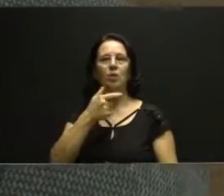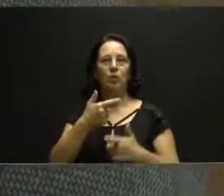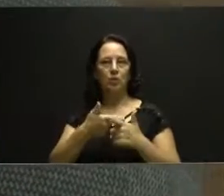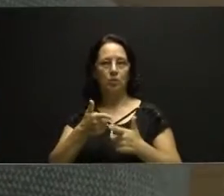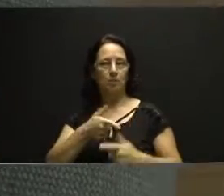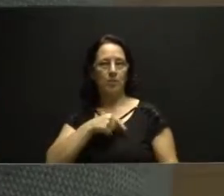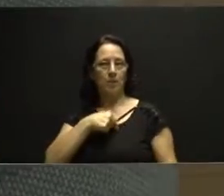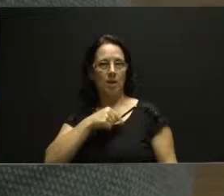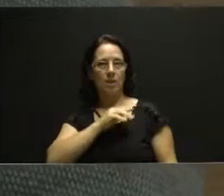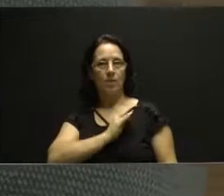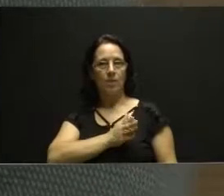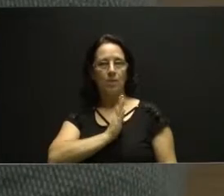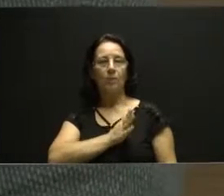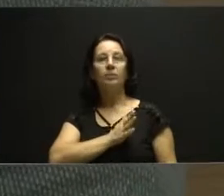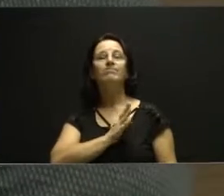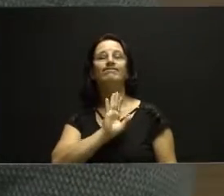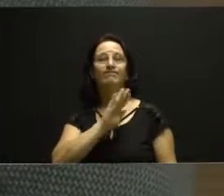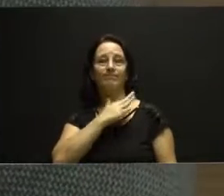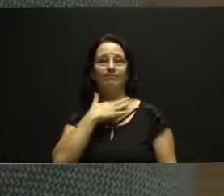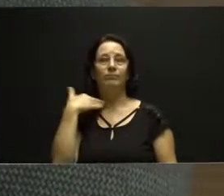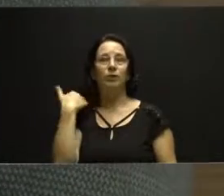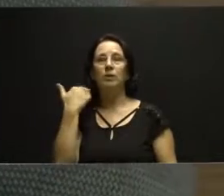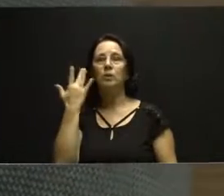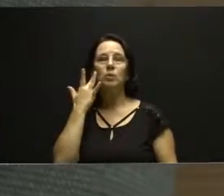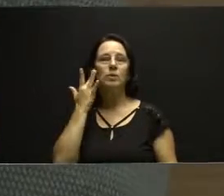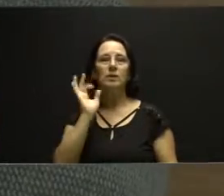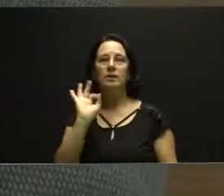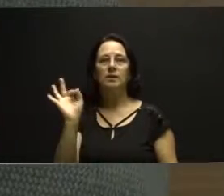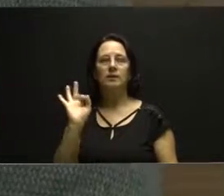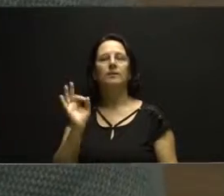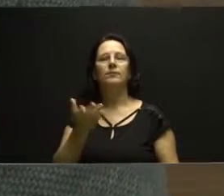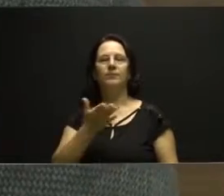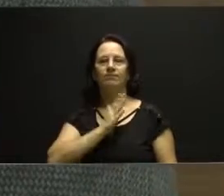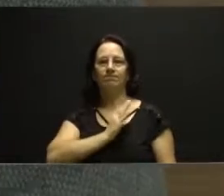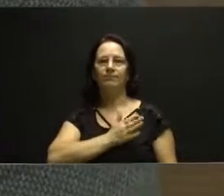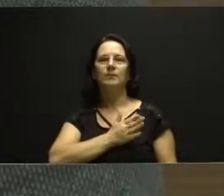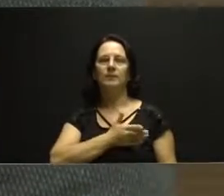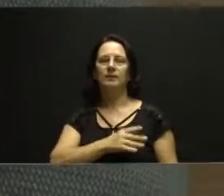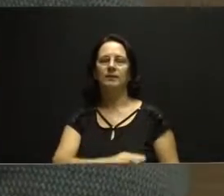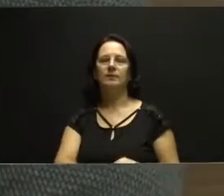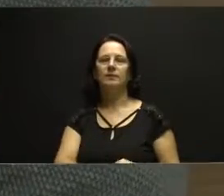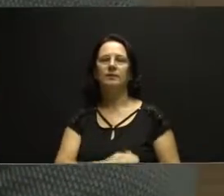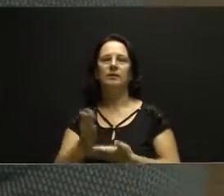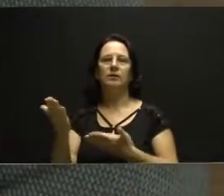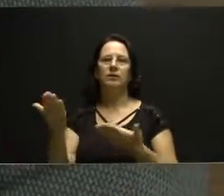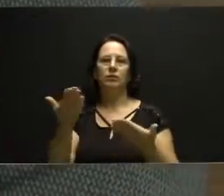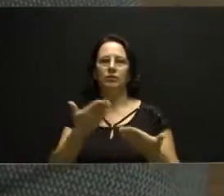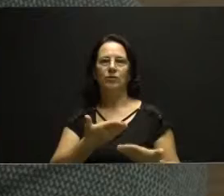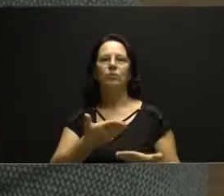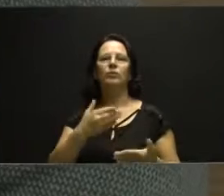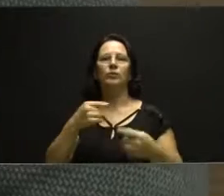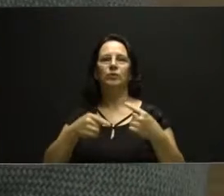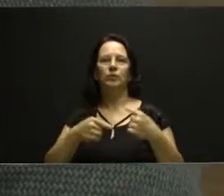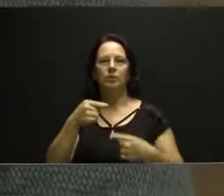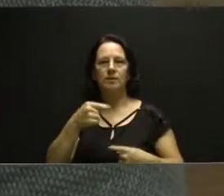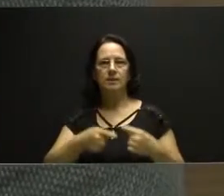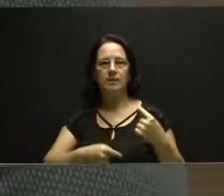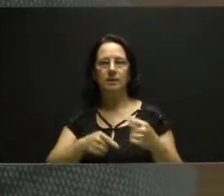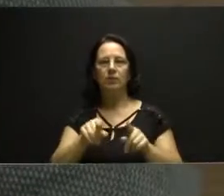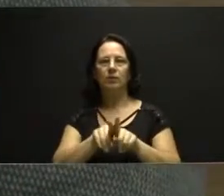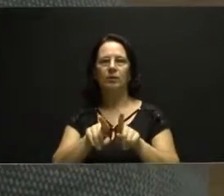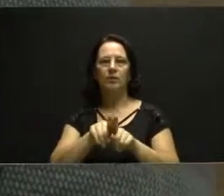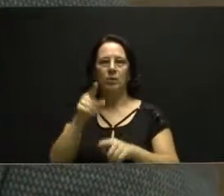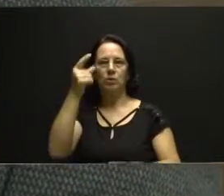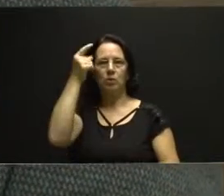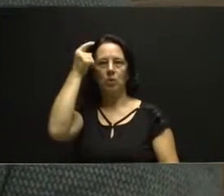cardíacos que veio a óbito sem nem sequer desconfiar que eram cardíacas então nós precisamos trazer fomentar essa discussão trazer uma